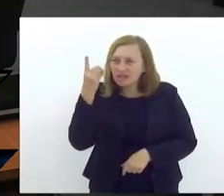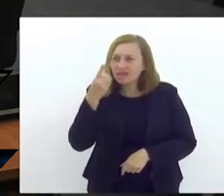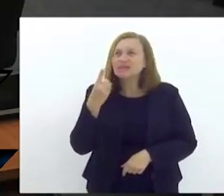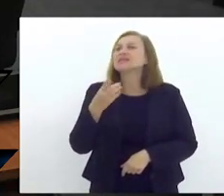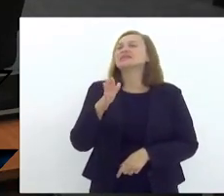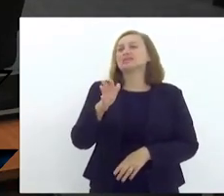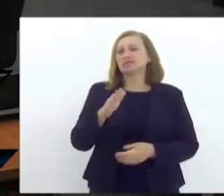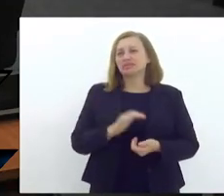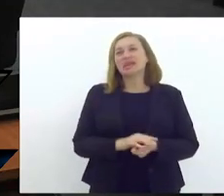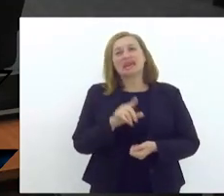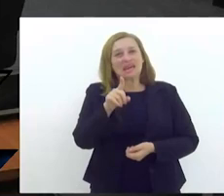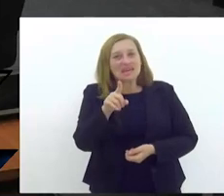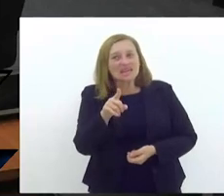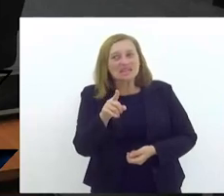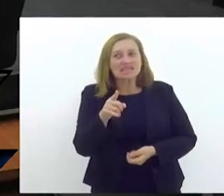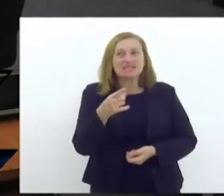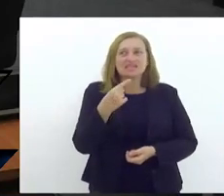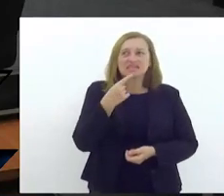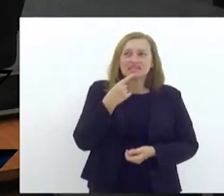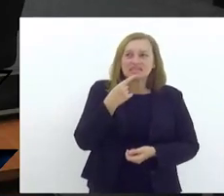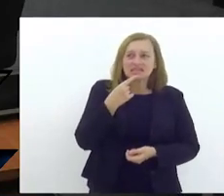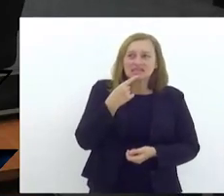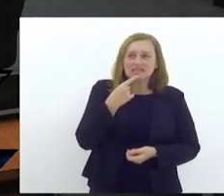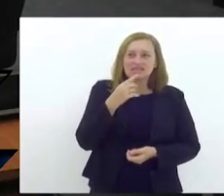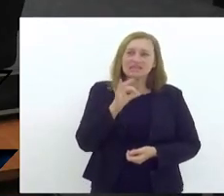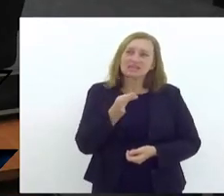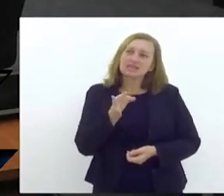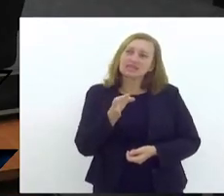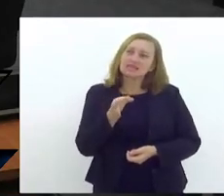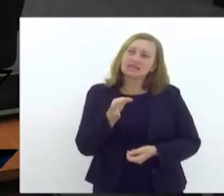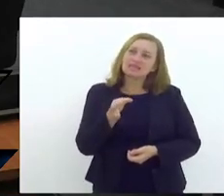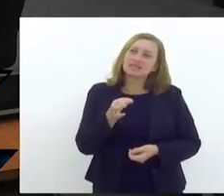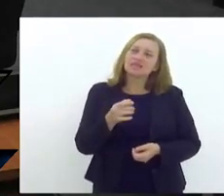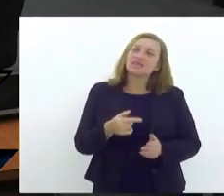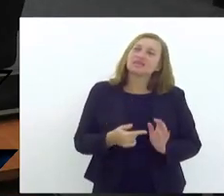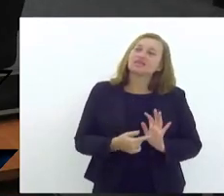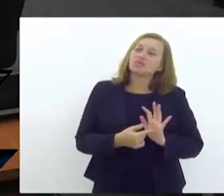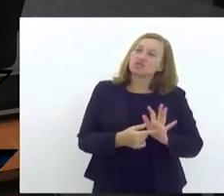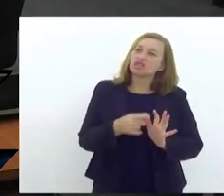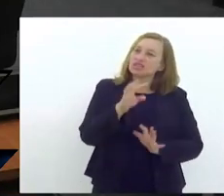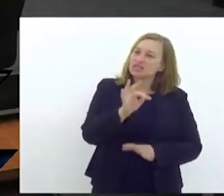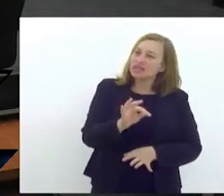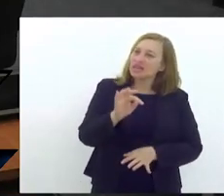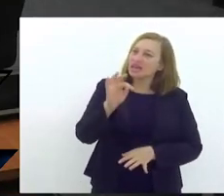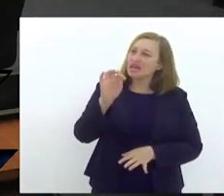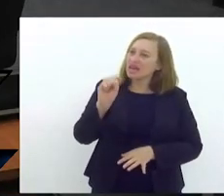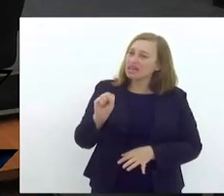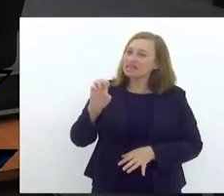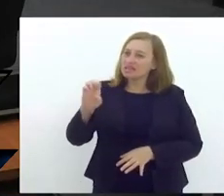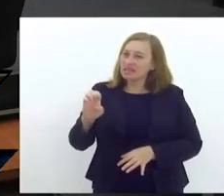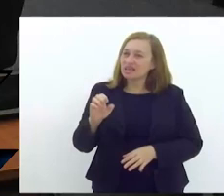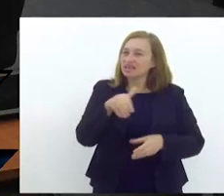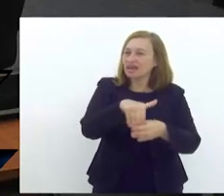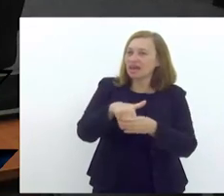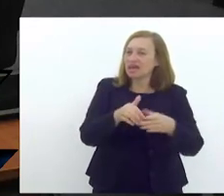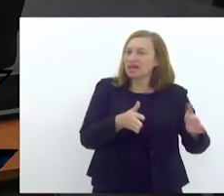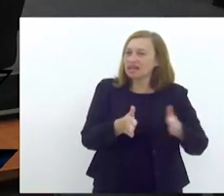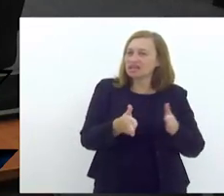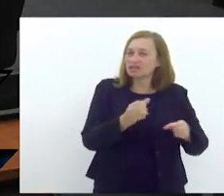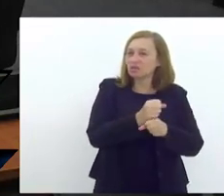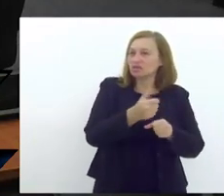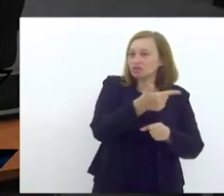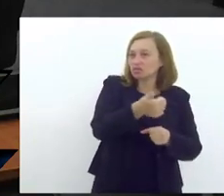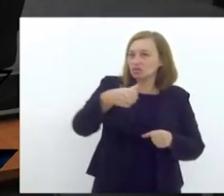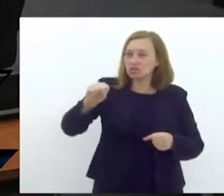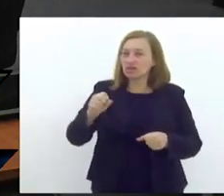essa afirmação é uma afirmação que inclusive está posta no TSE que ele na eleição de 2018 ele se